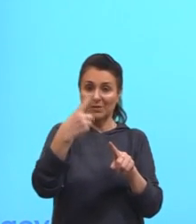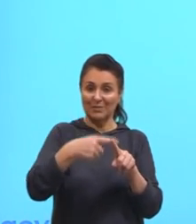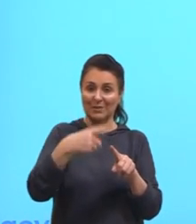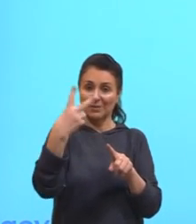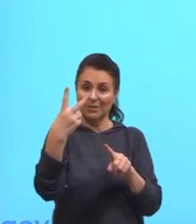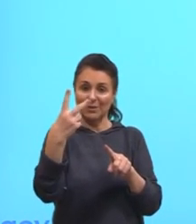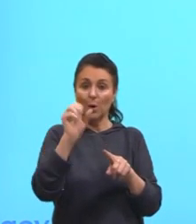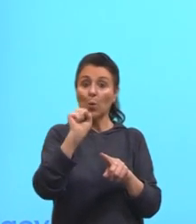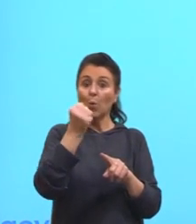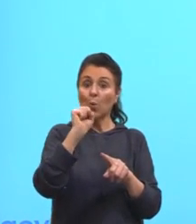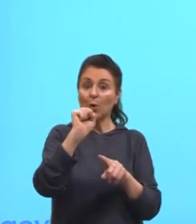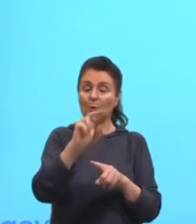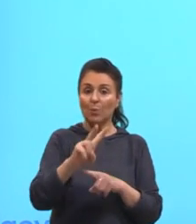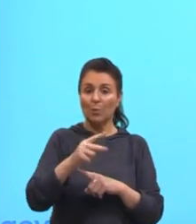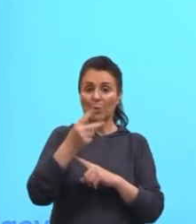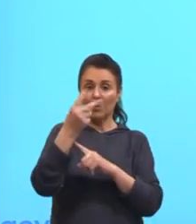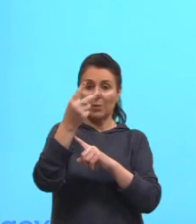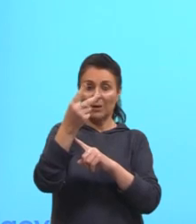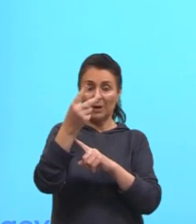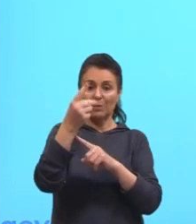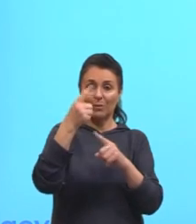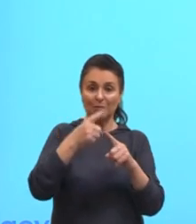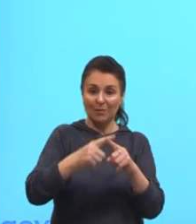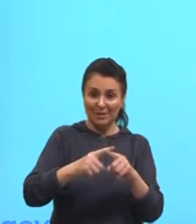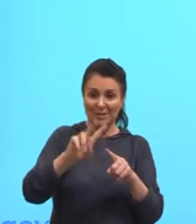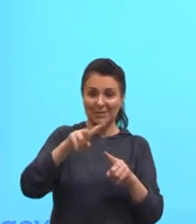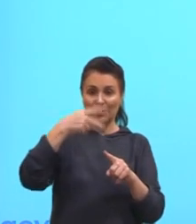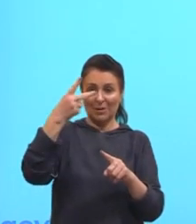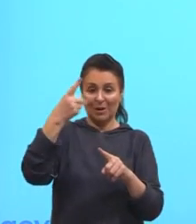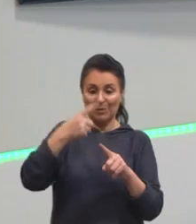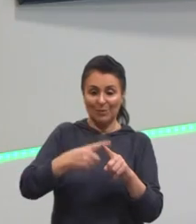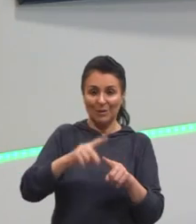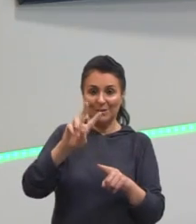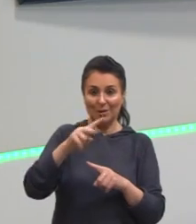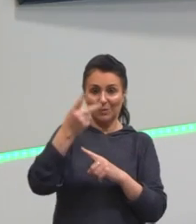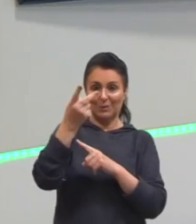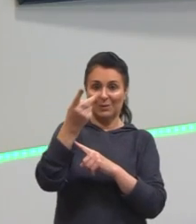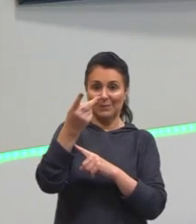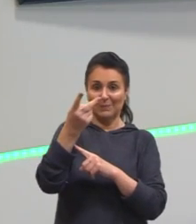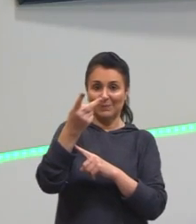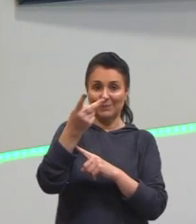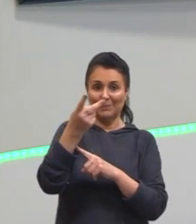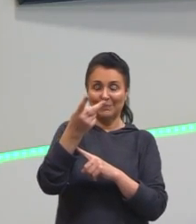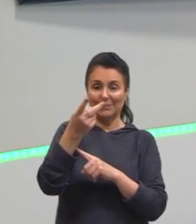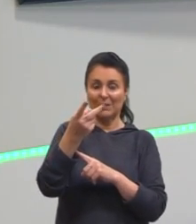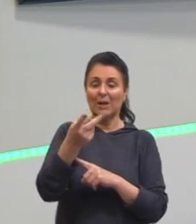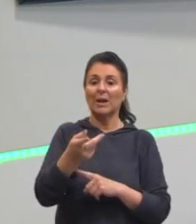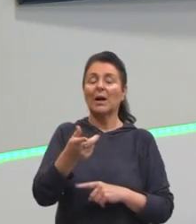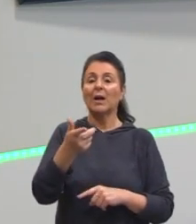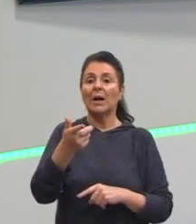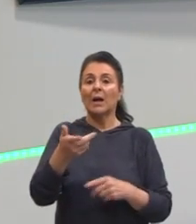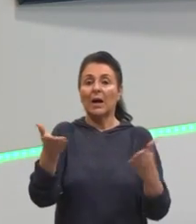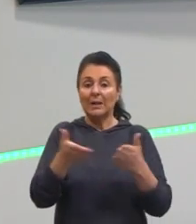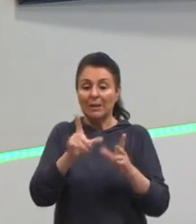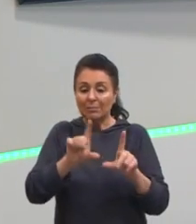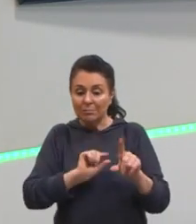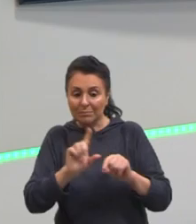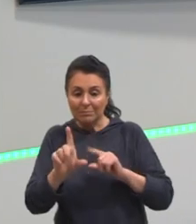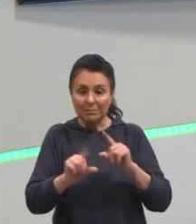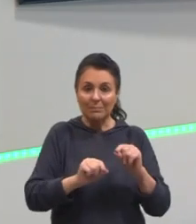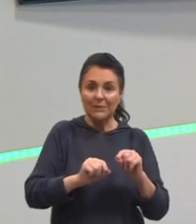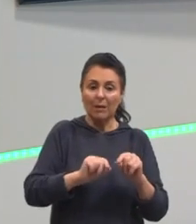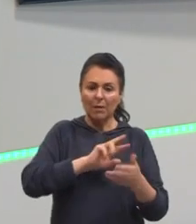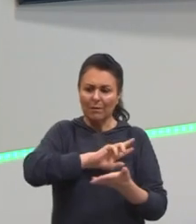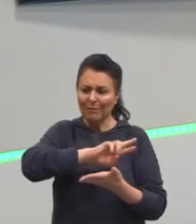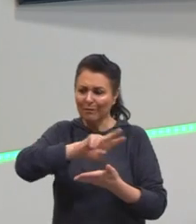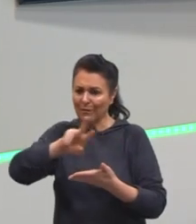ou 8 ao quadrado vezes ao quadrado vezes quadrado tá aqui nas nossas alternativas nós